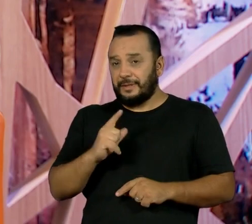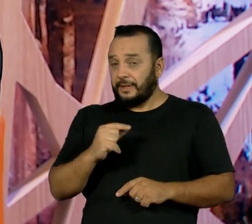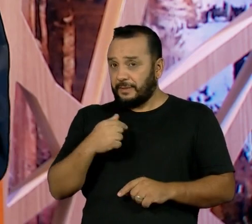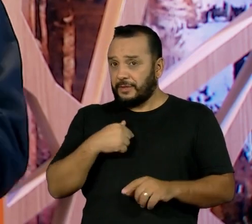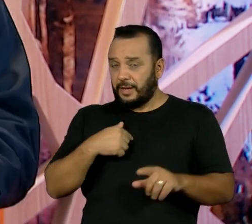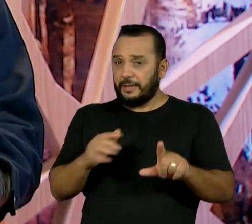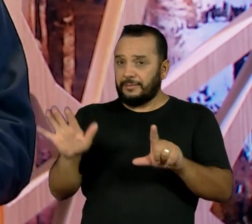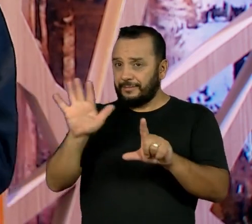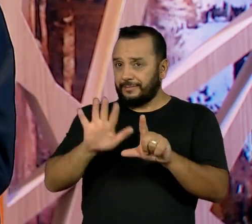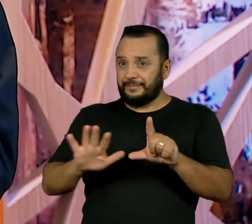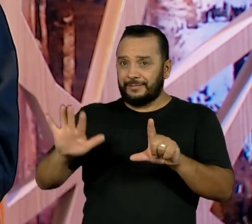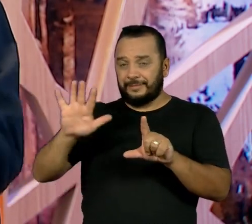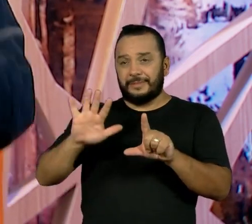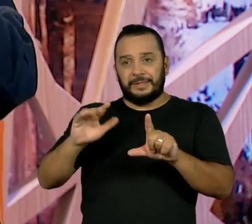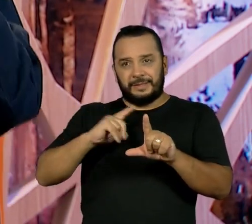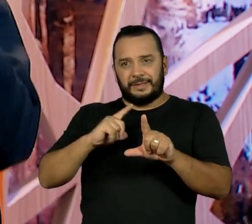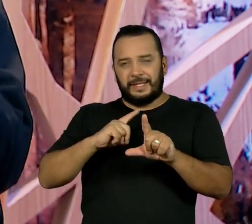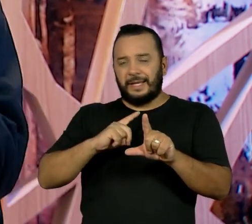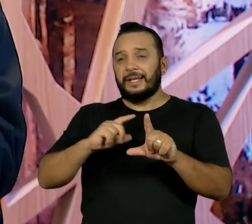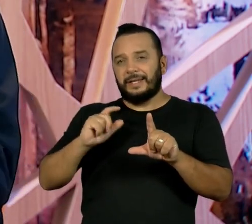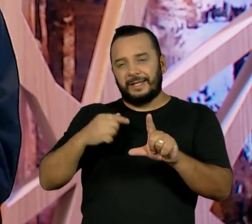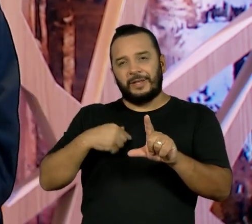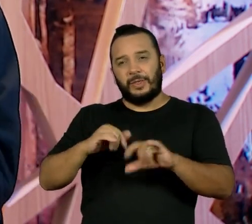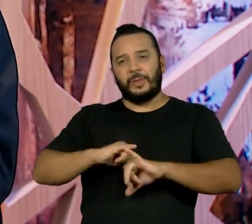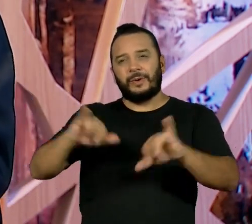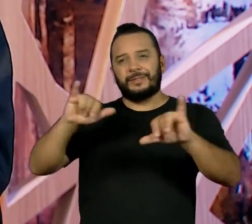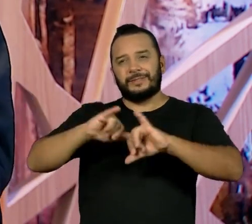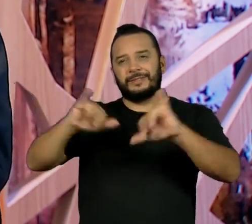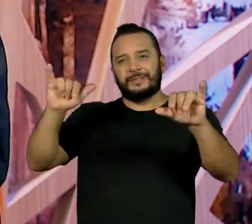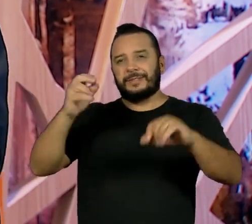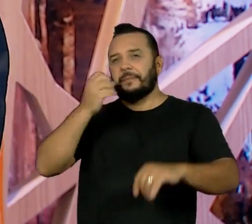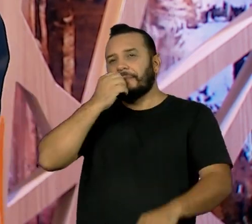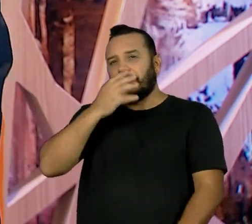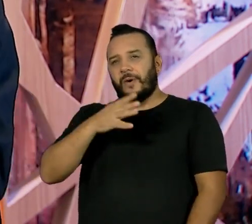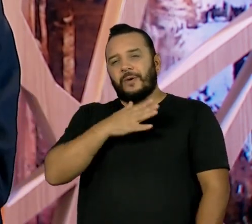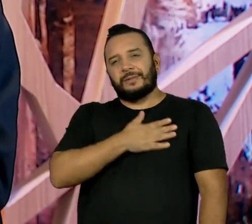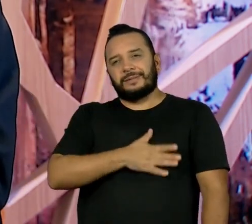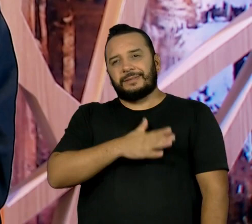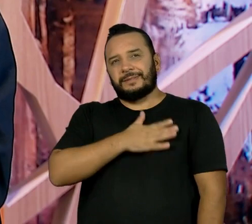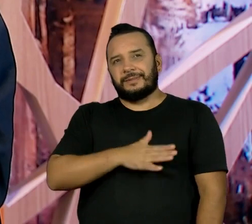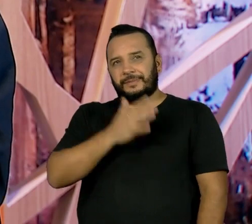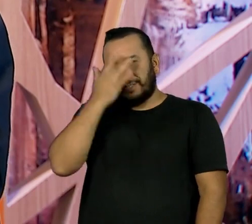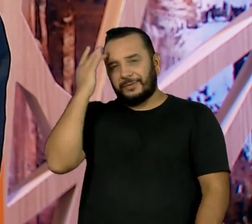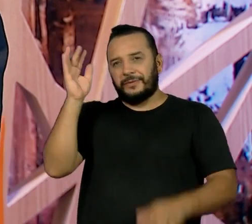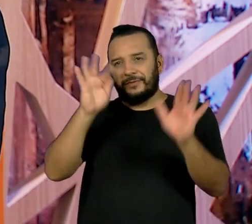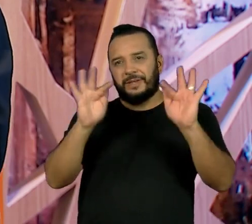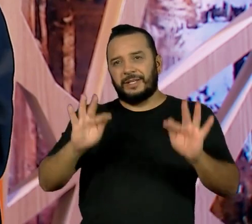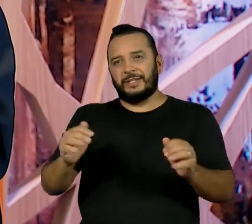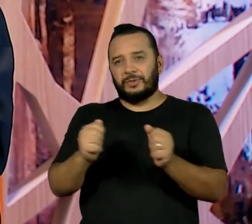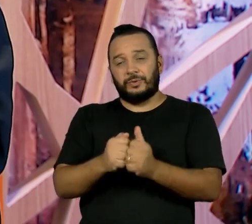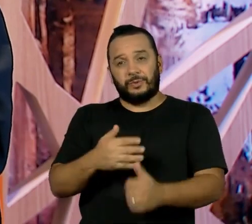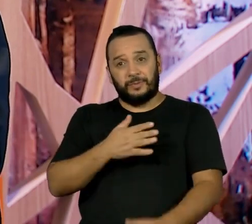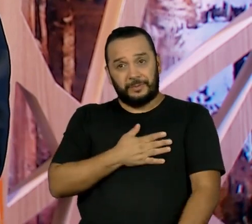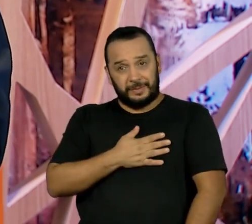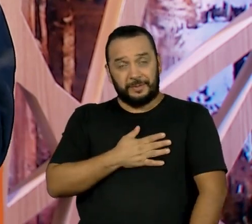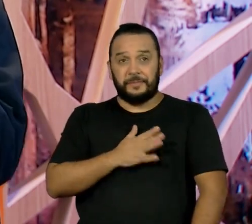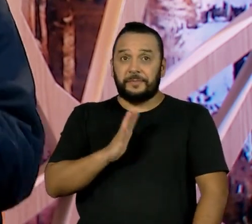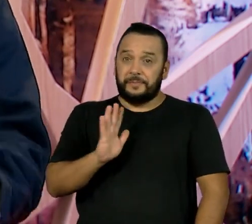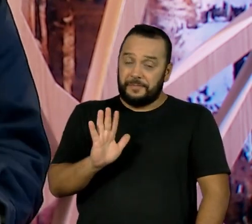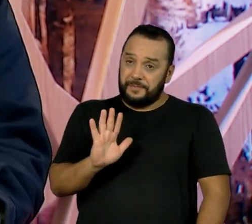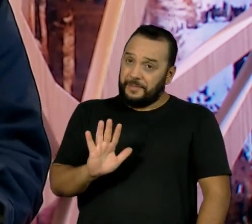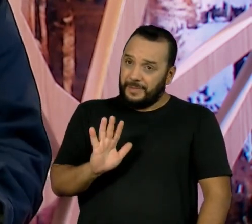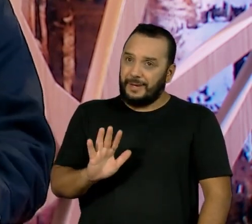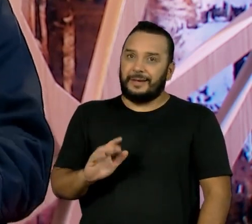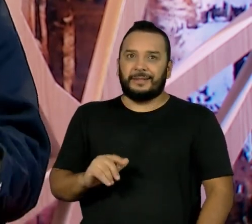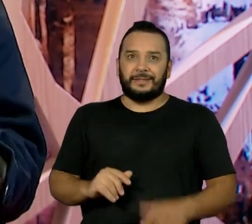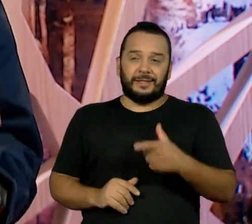por exemplo, eu sei que, tá tudo certo, os comentários vão ser tranquilos, vão ser pessoas celebrando junto a mim. Agora, os